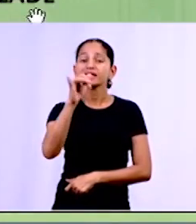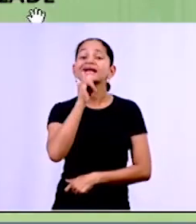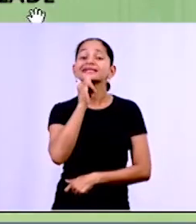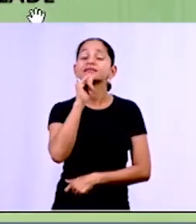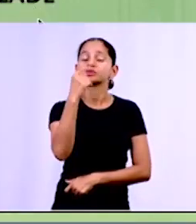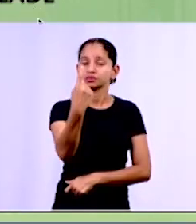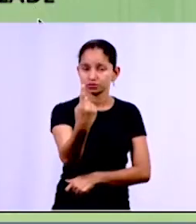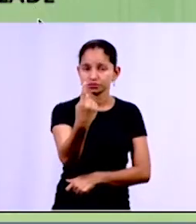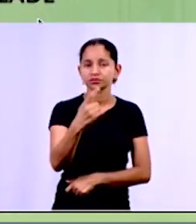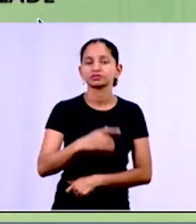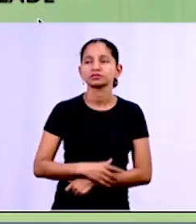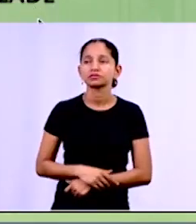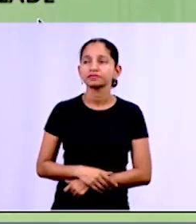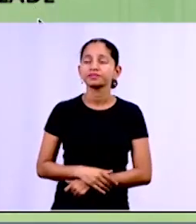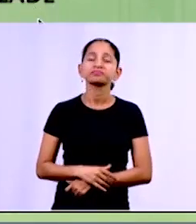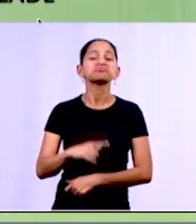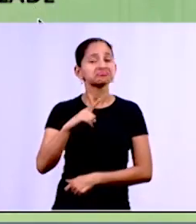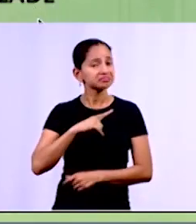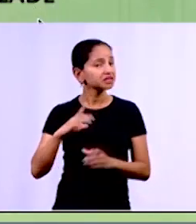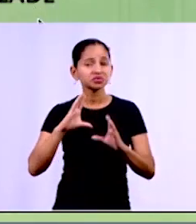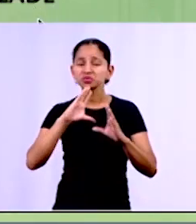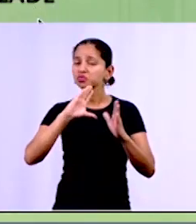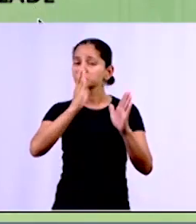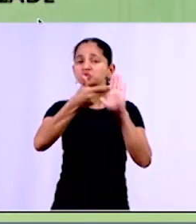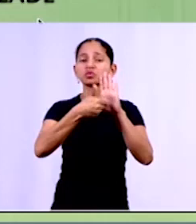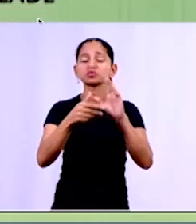gente, isso aqui é um computador completo.